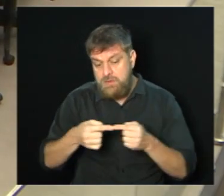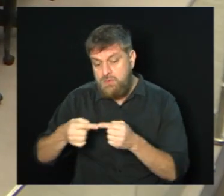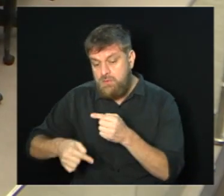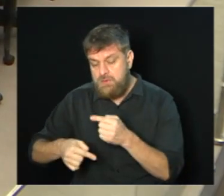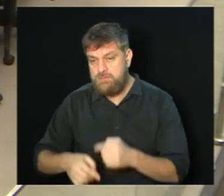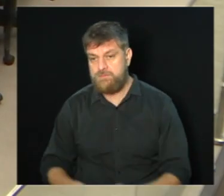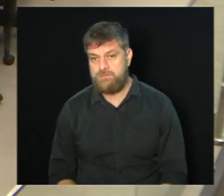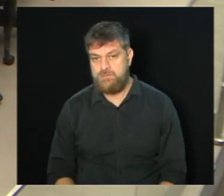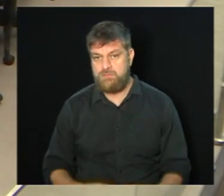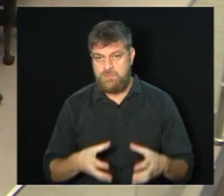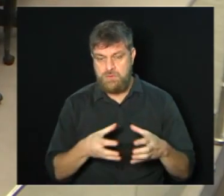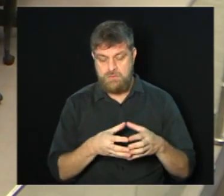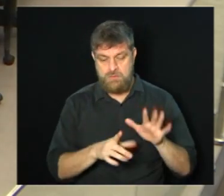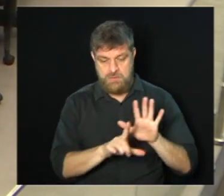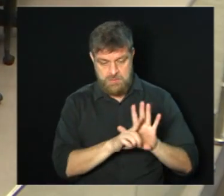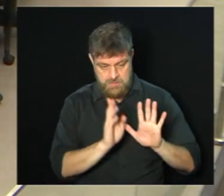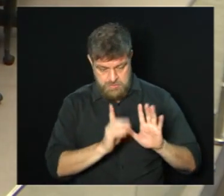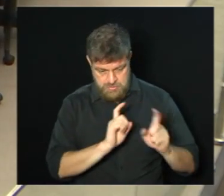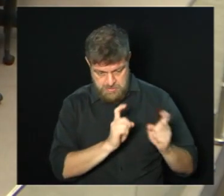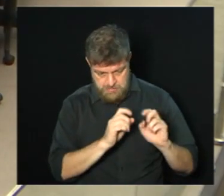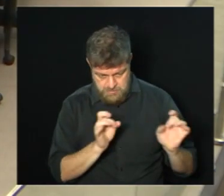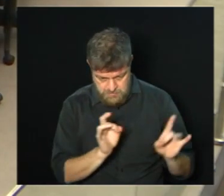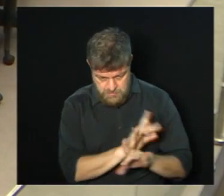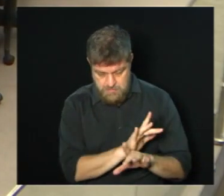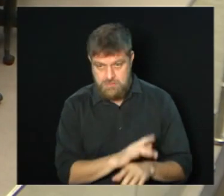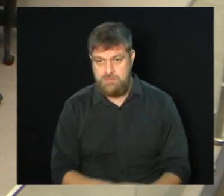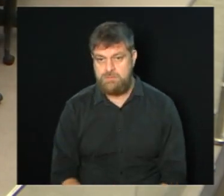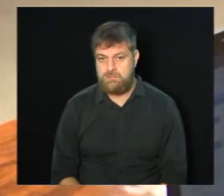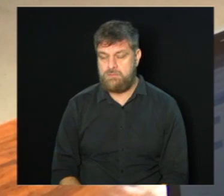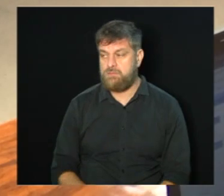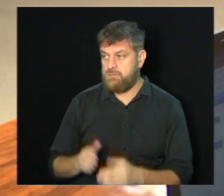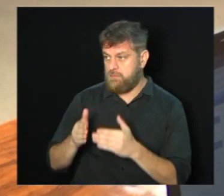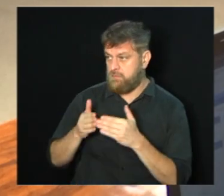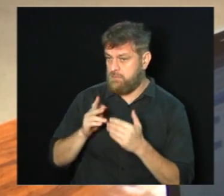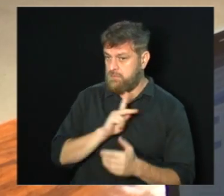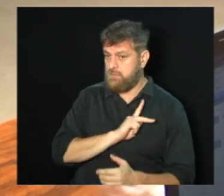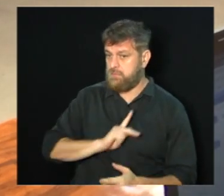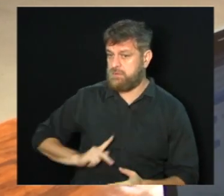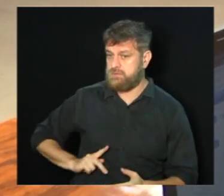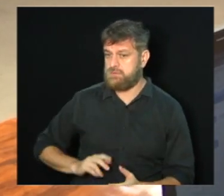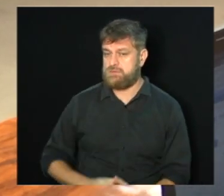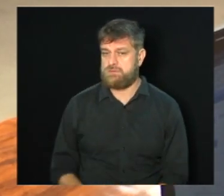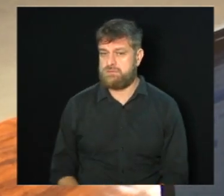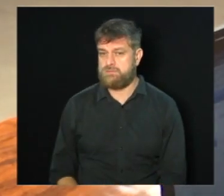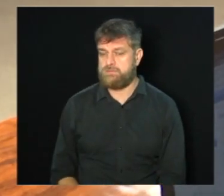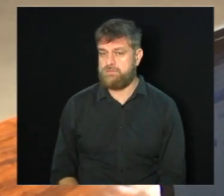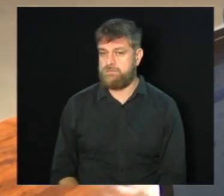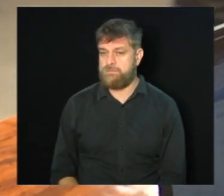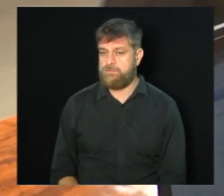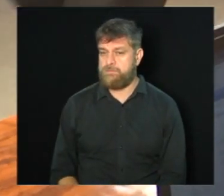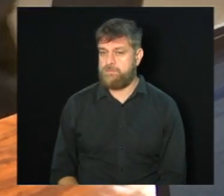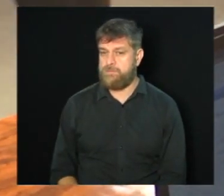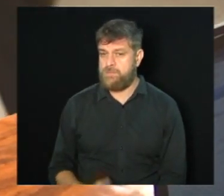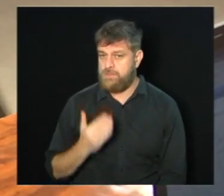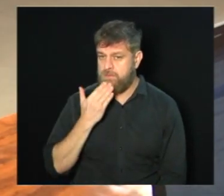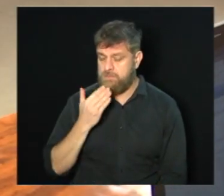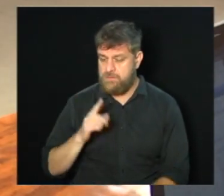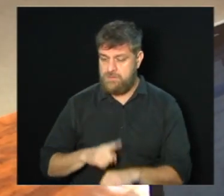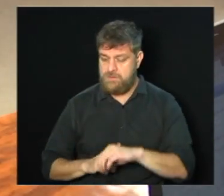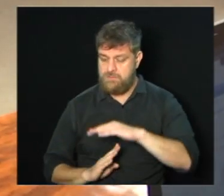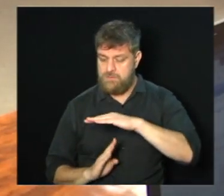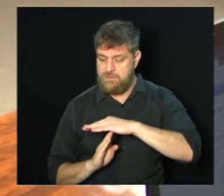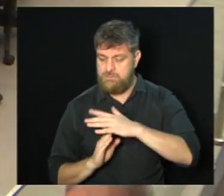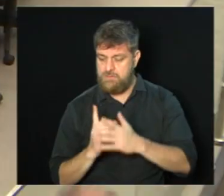Se a comissão já se reuniu, vereador. Pela ordem, senhor presidente. Pois não. É, eu solicito até 10